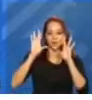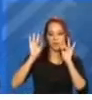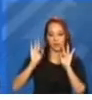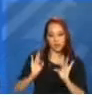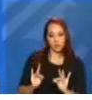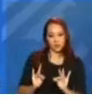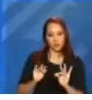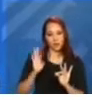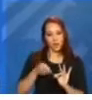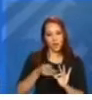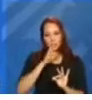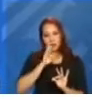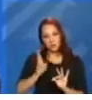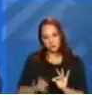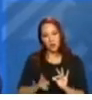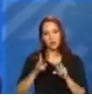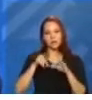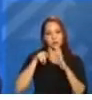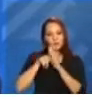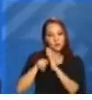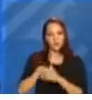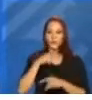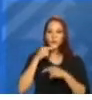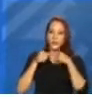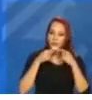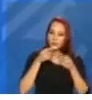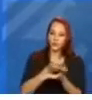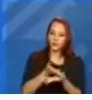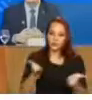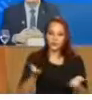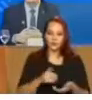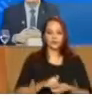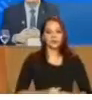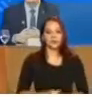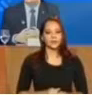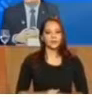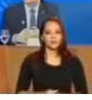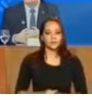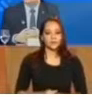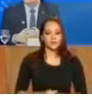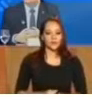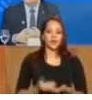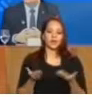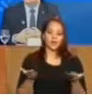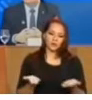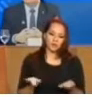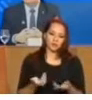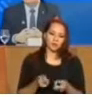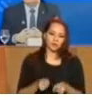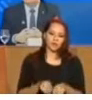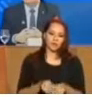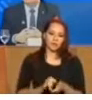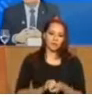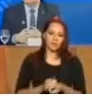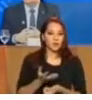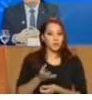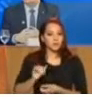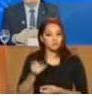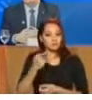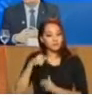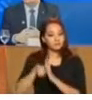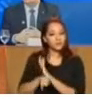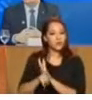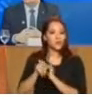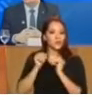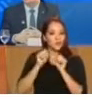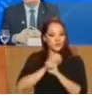detalhamento as respostas, as perguntas e dúvidas de vocês. Eu queria aproveitar essa pergunta e poder esclarecer